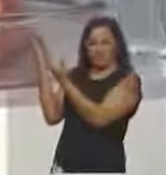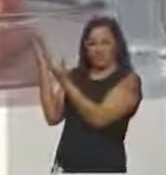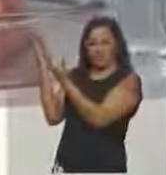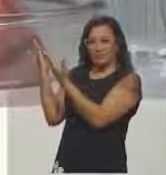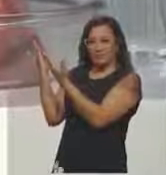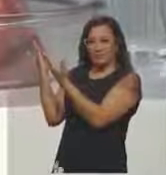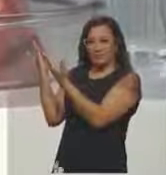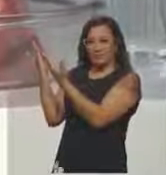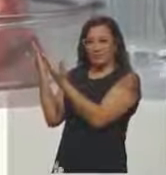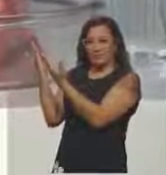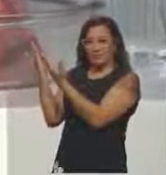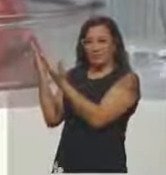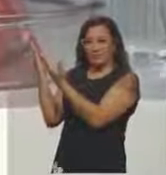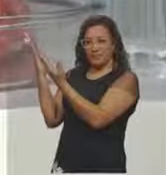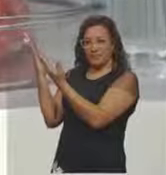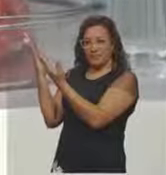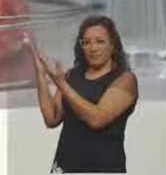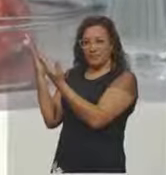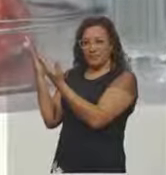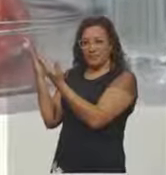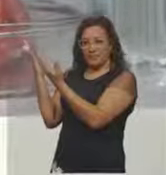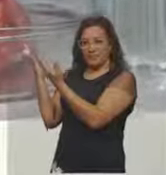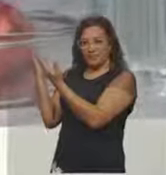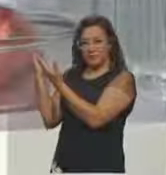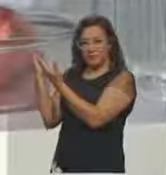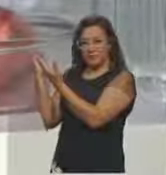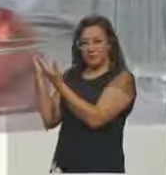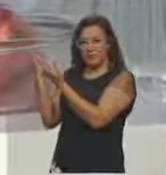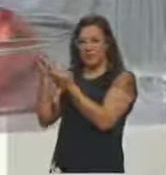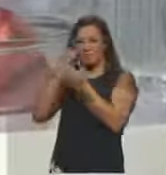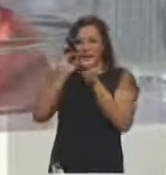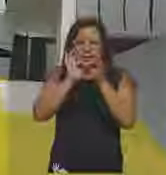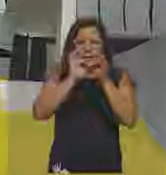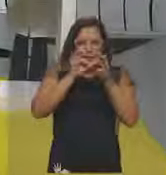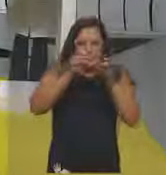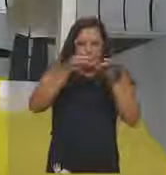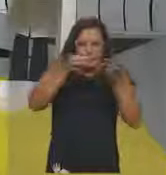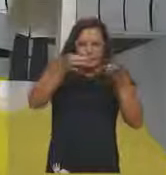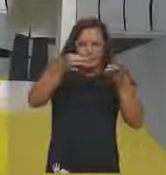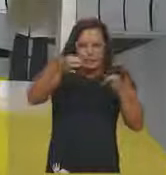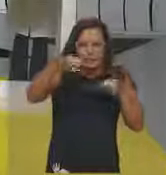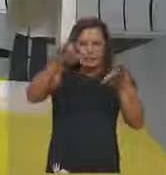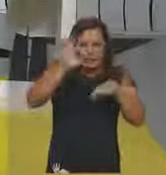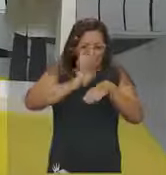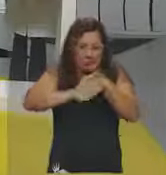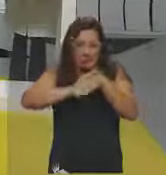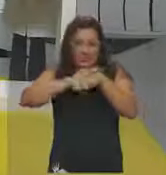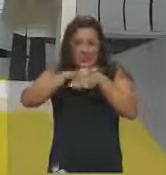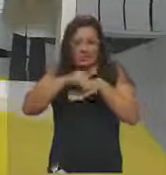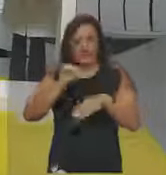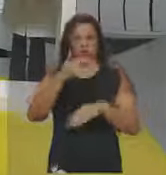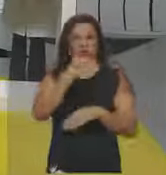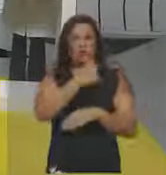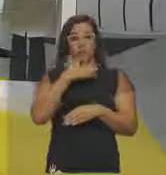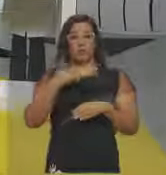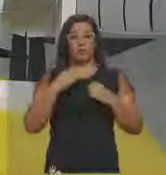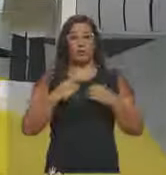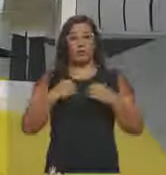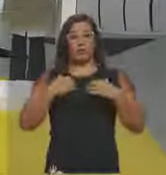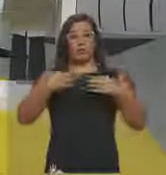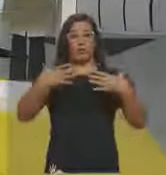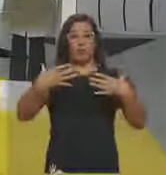que a película é bem fina, bem delicada, e ela ajuda aí ao pulmão encher e